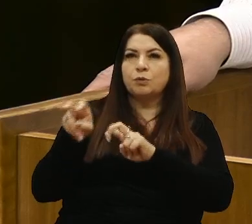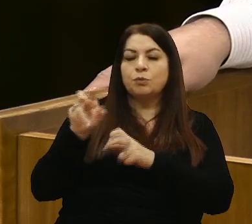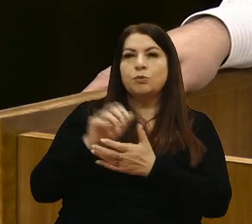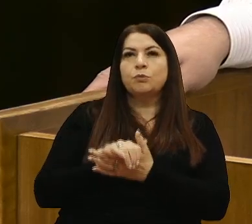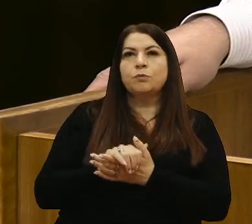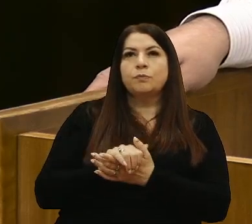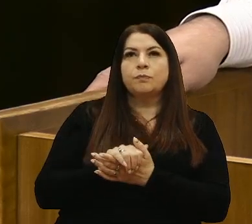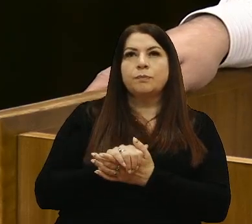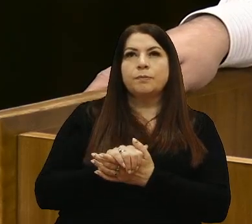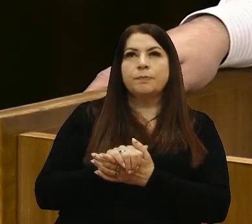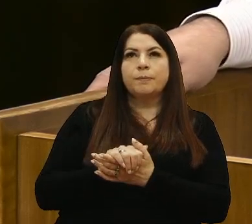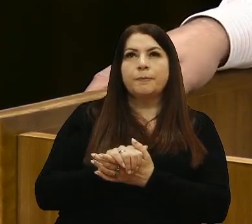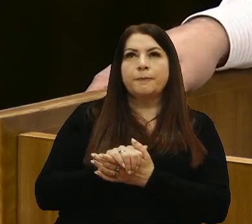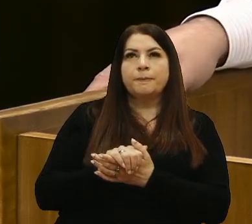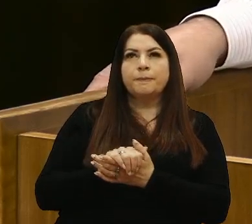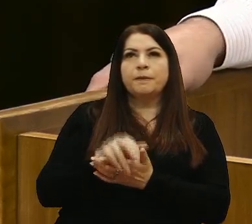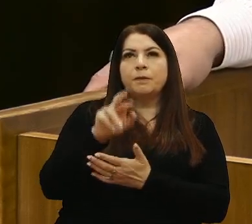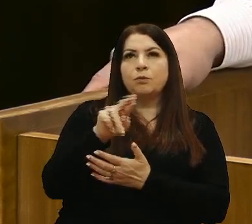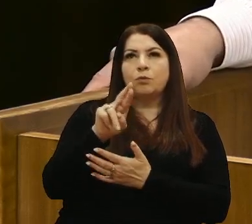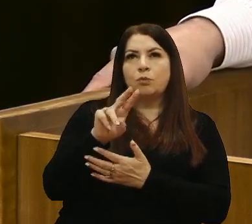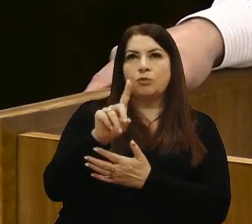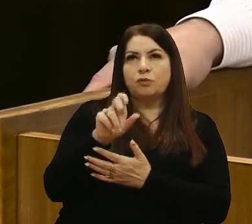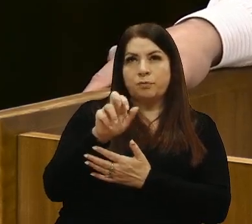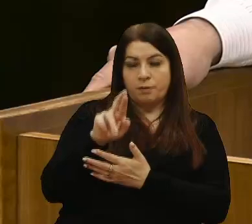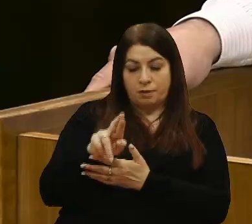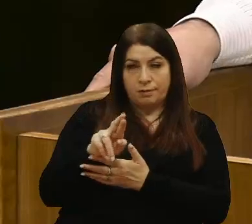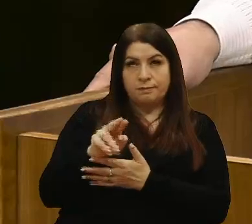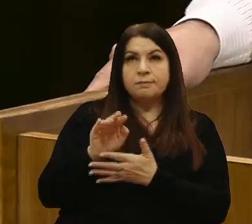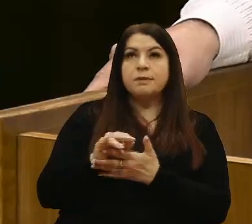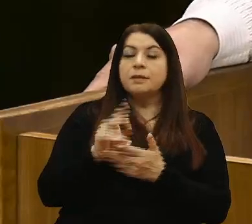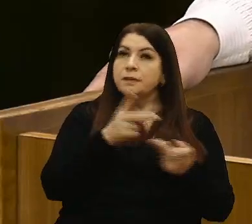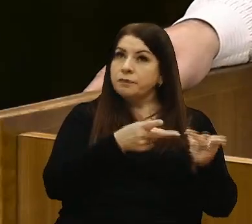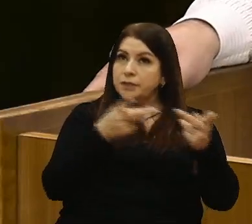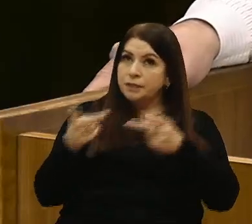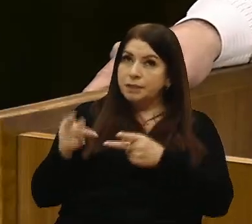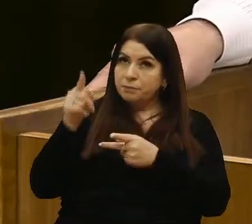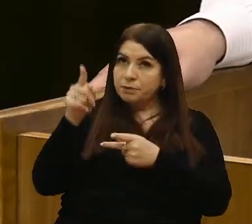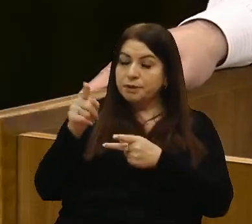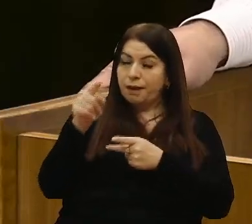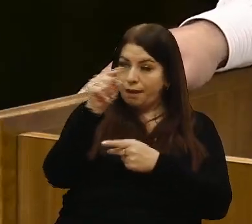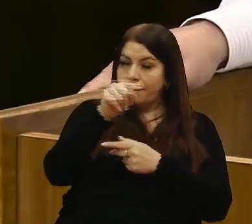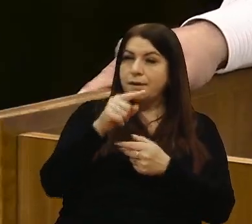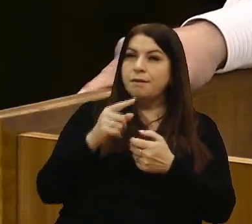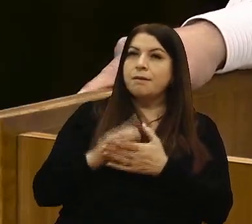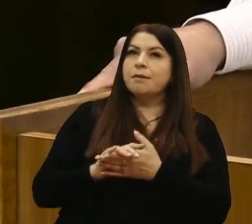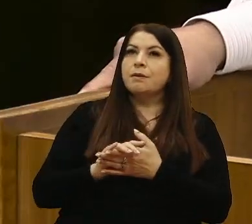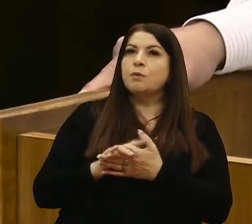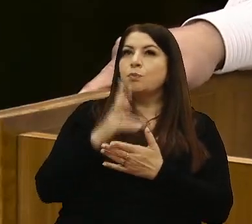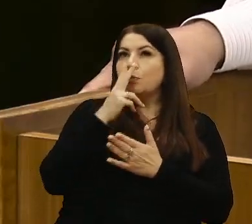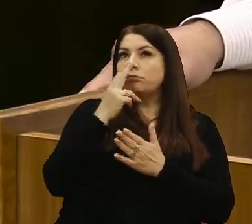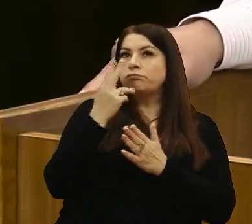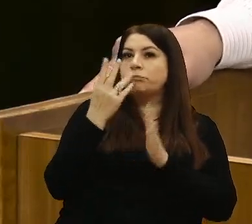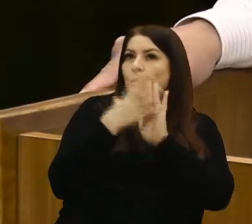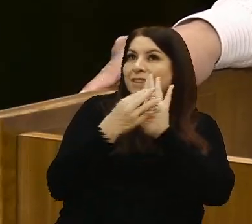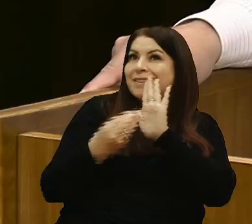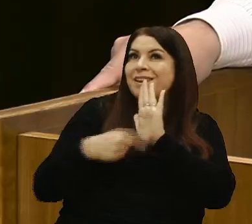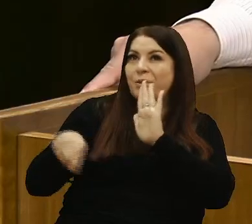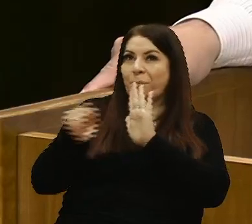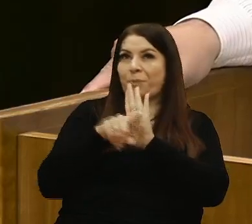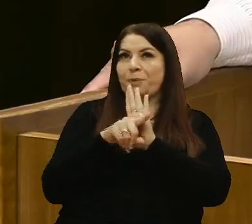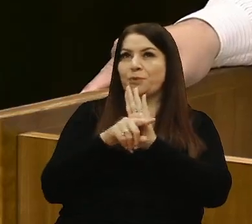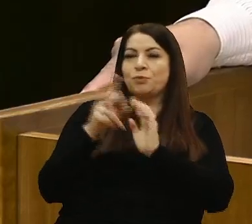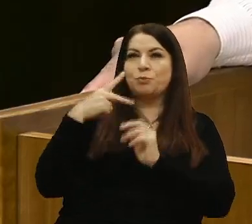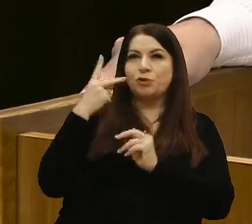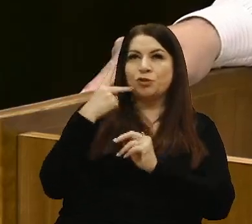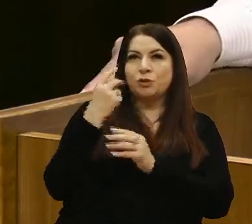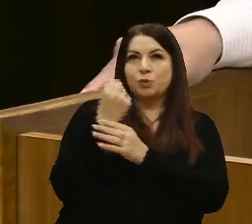Agricultura, Rudimar Menegotto, e visitamos lá em Curitiba, que é um exemplo de